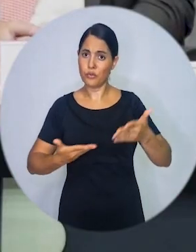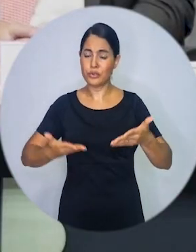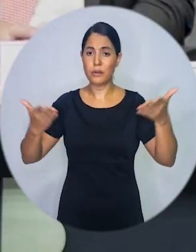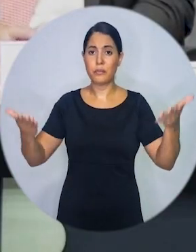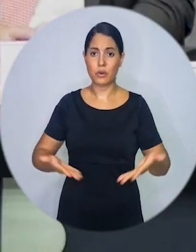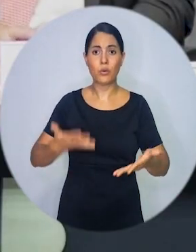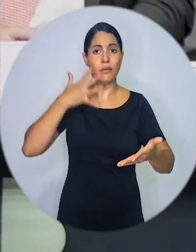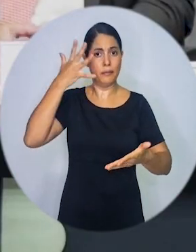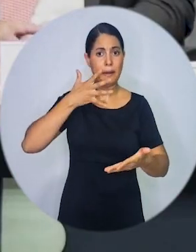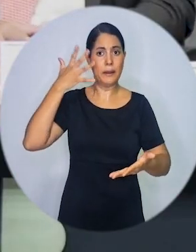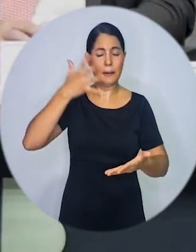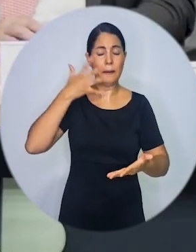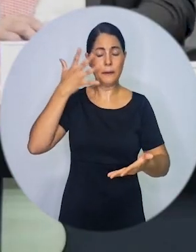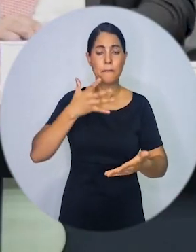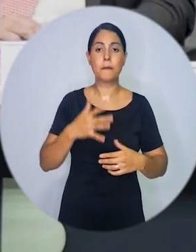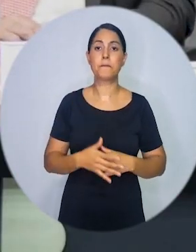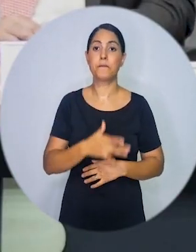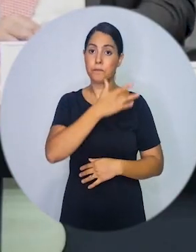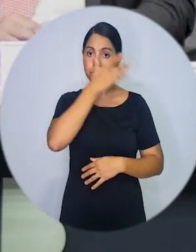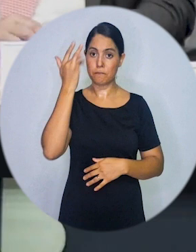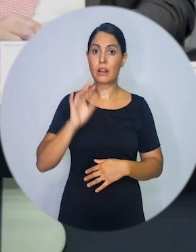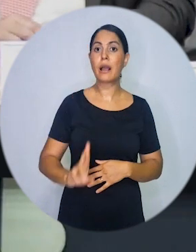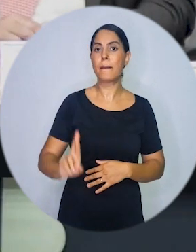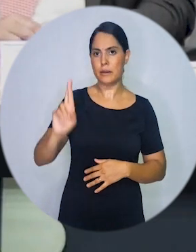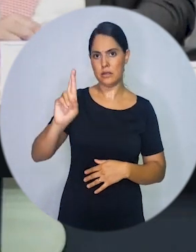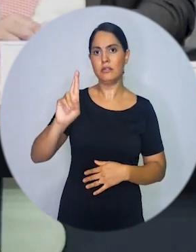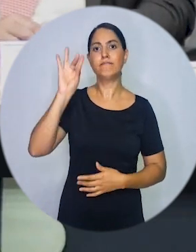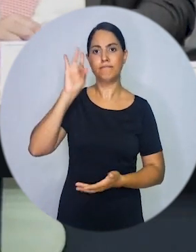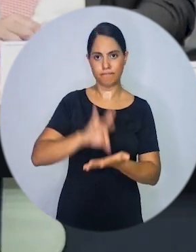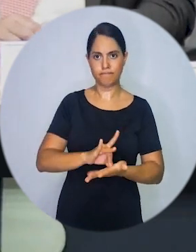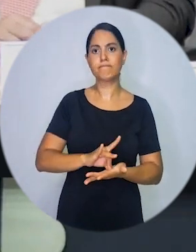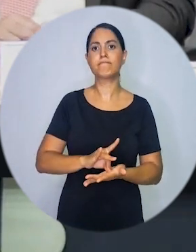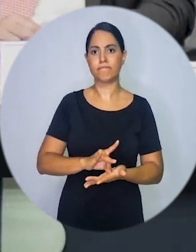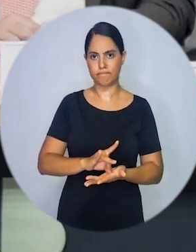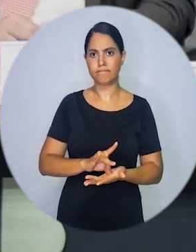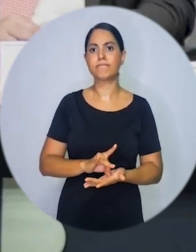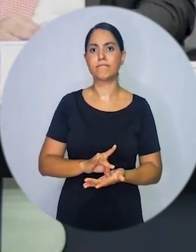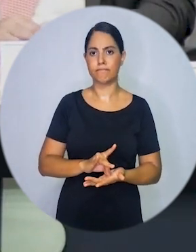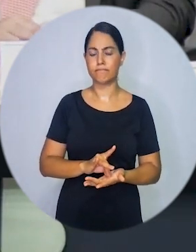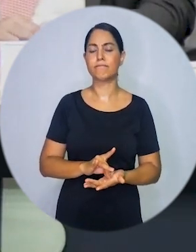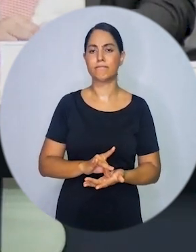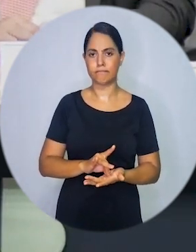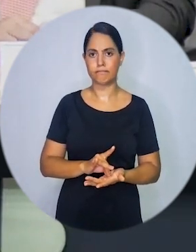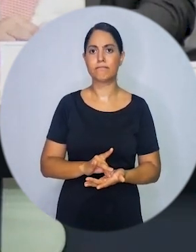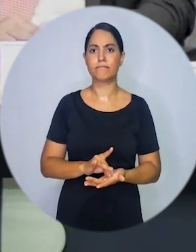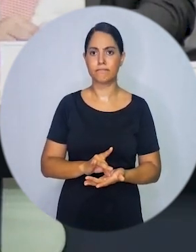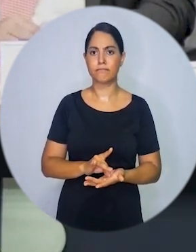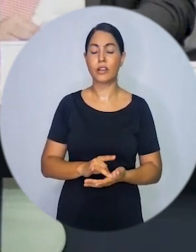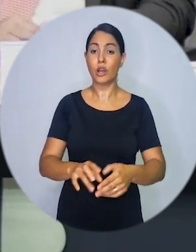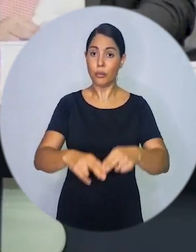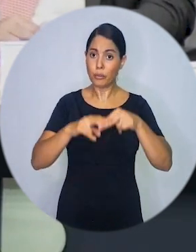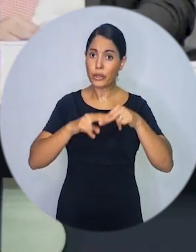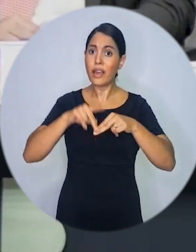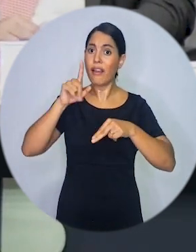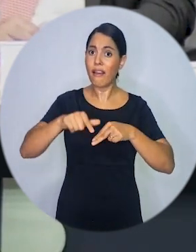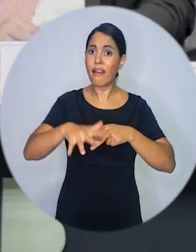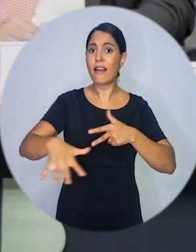nós convidamos para essa palestra, de alguma forma, também representam isso, porque são